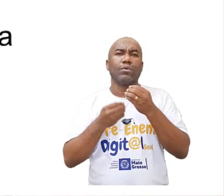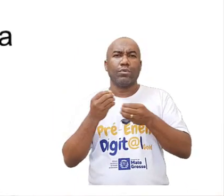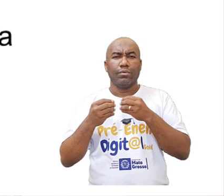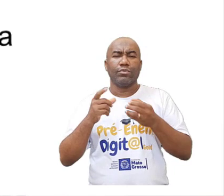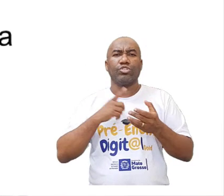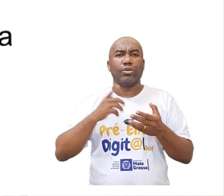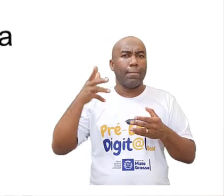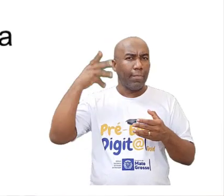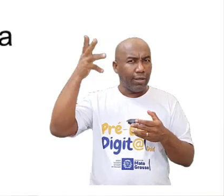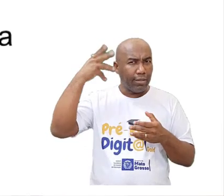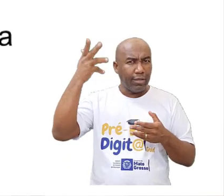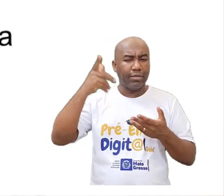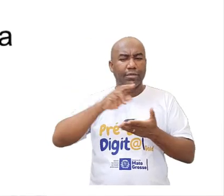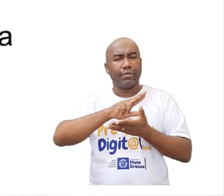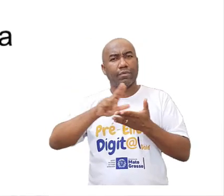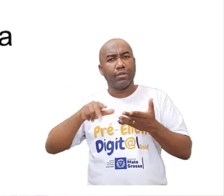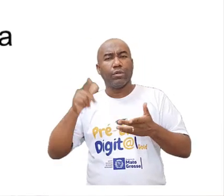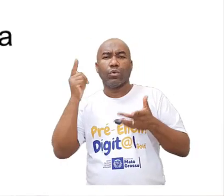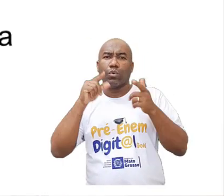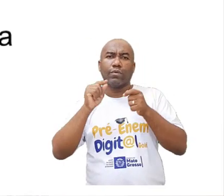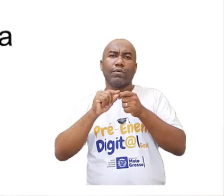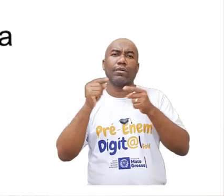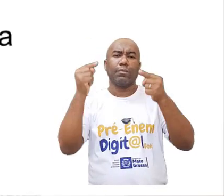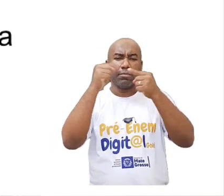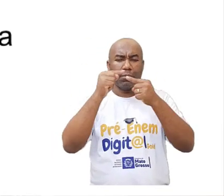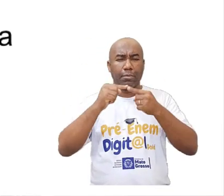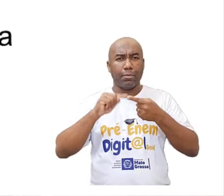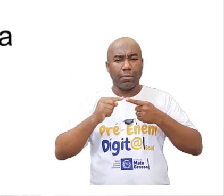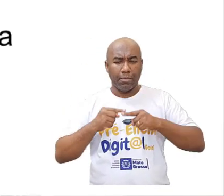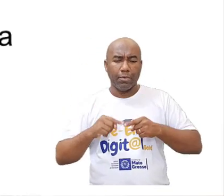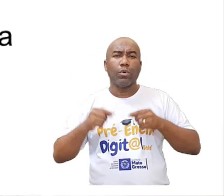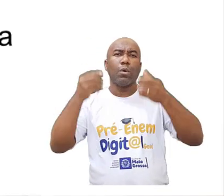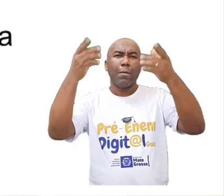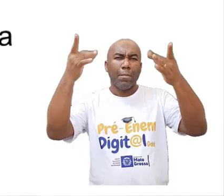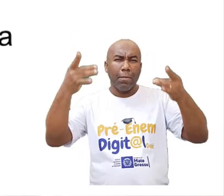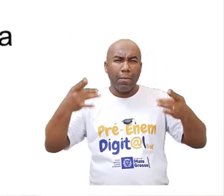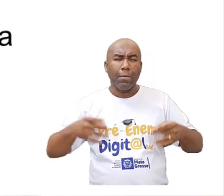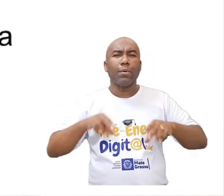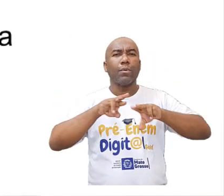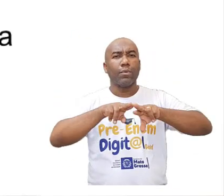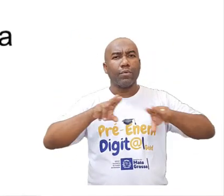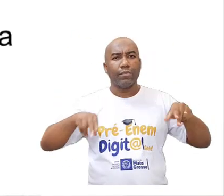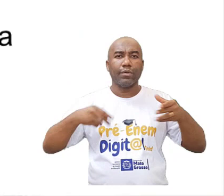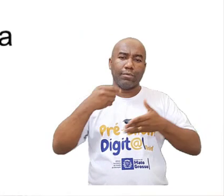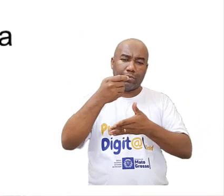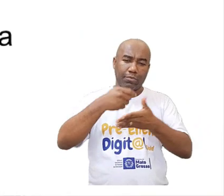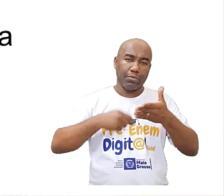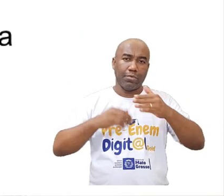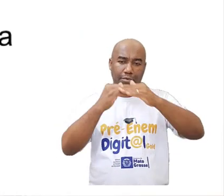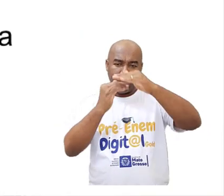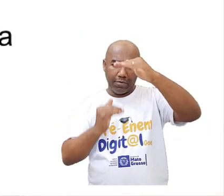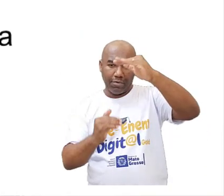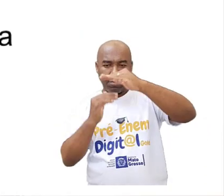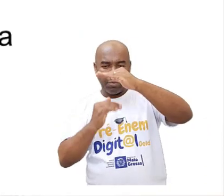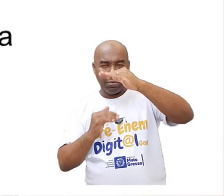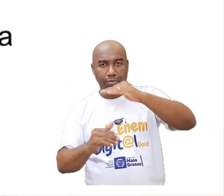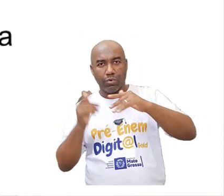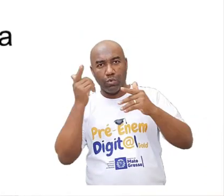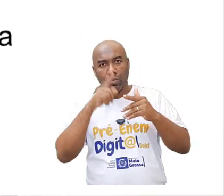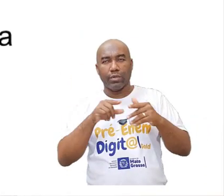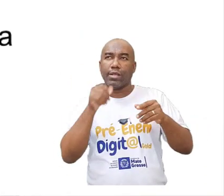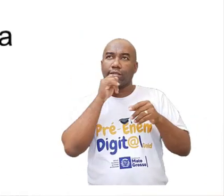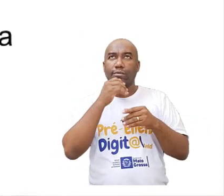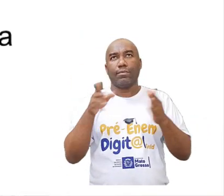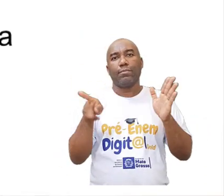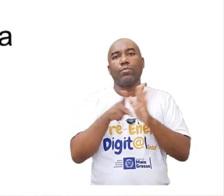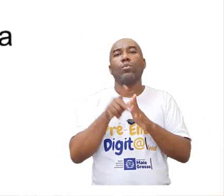promova palestras, apresentações artísticas e atividades lúdicas a respeito do cotidiano e